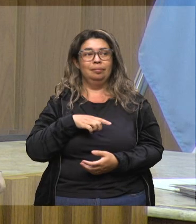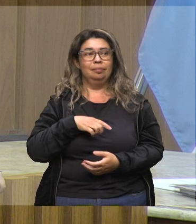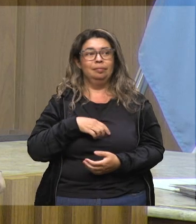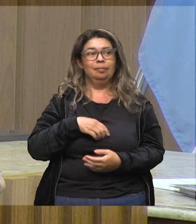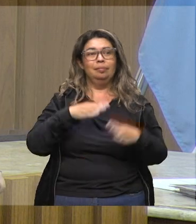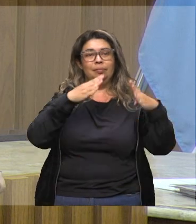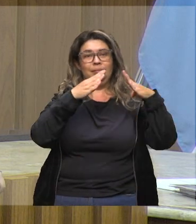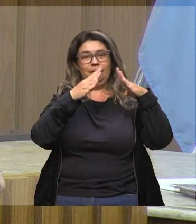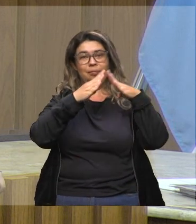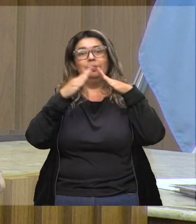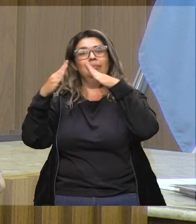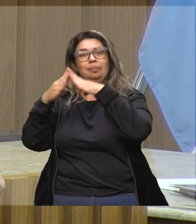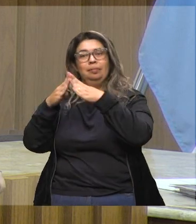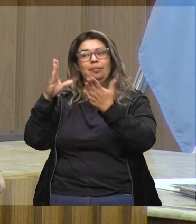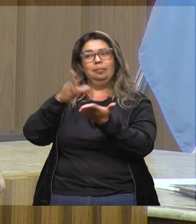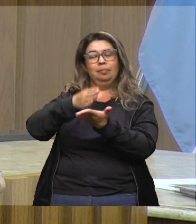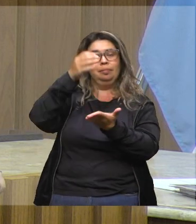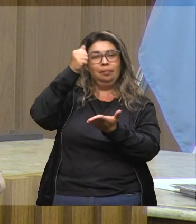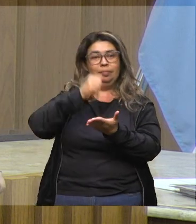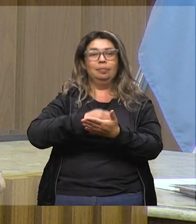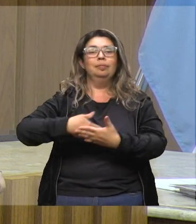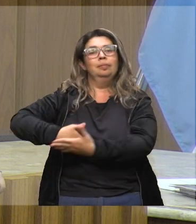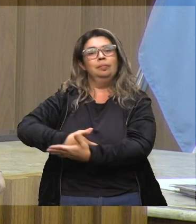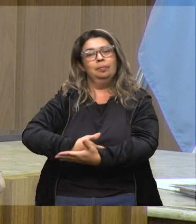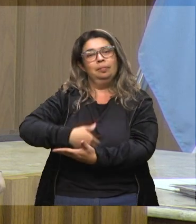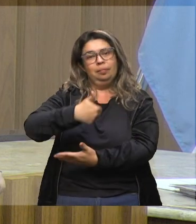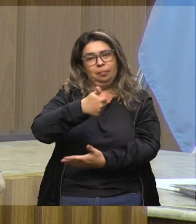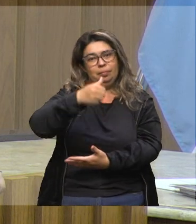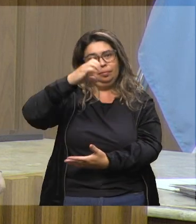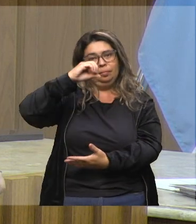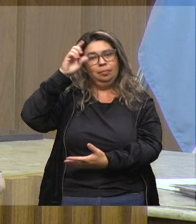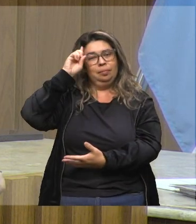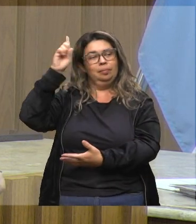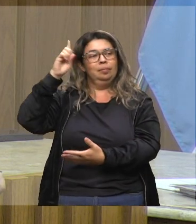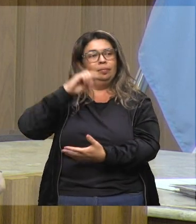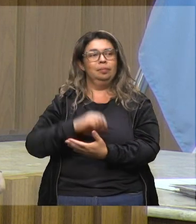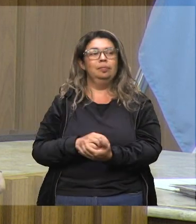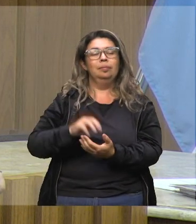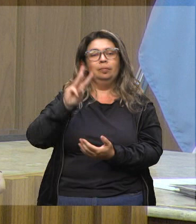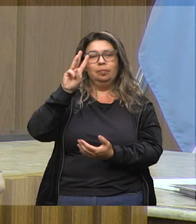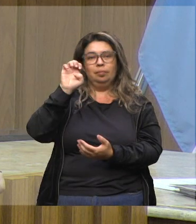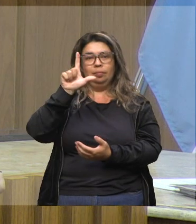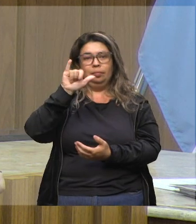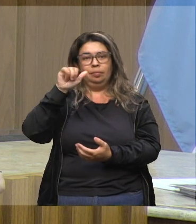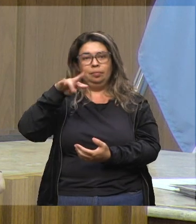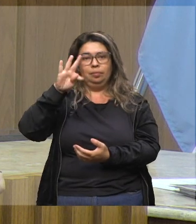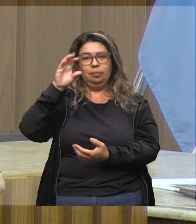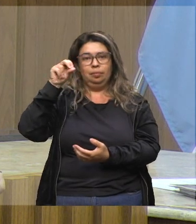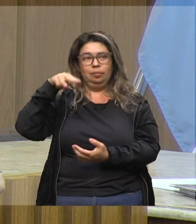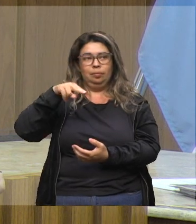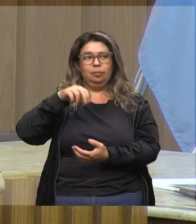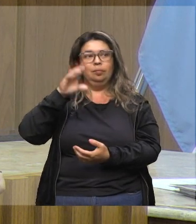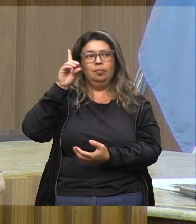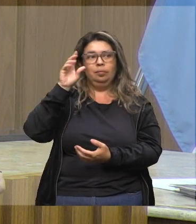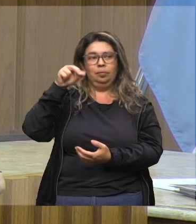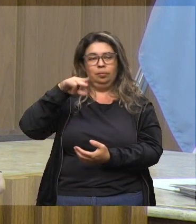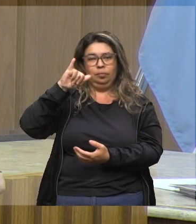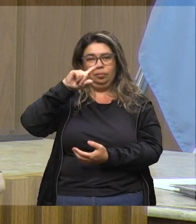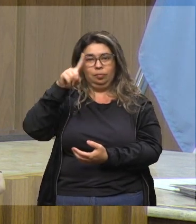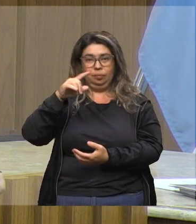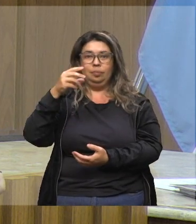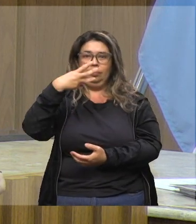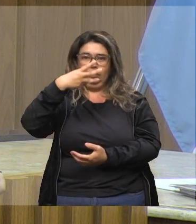bebê de 19 dias que estava sem respirar no parque universitário. O assisense Wellington, do Vale Diniz, ele que tem 35